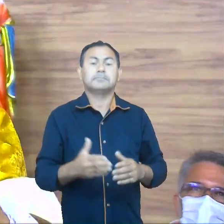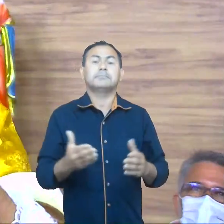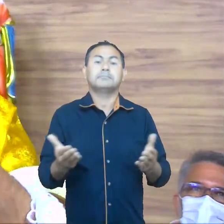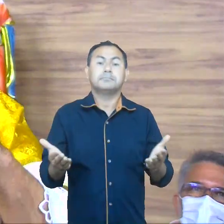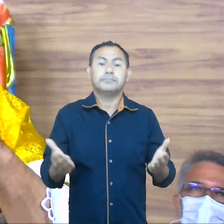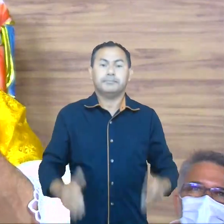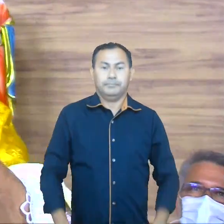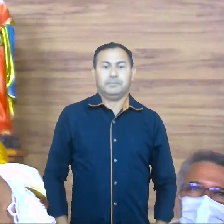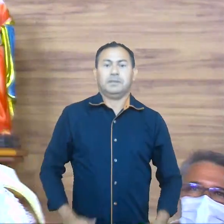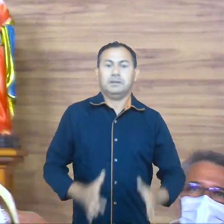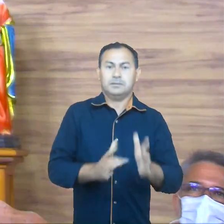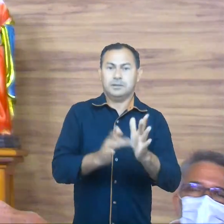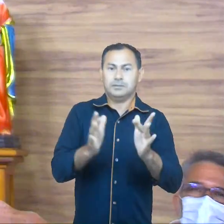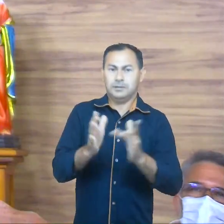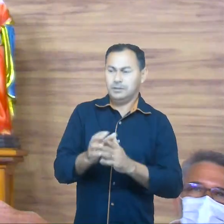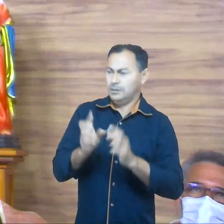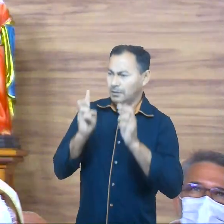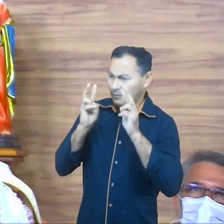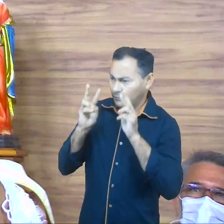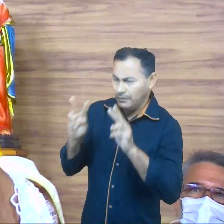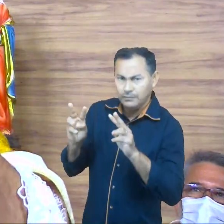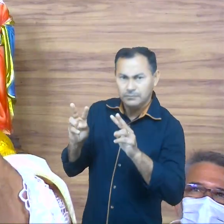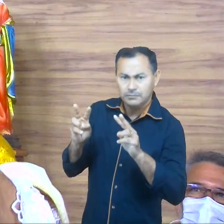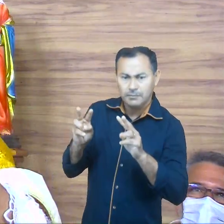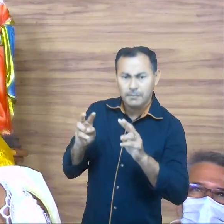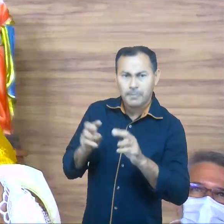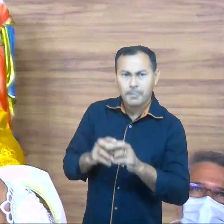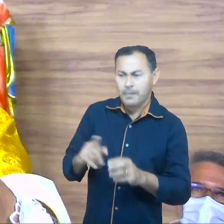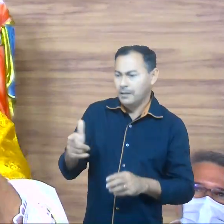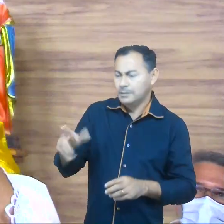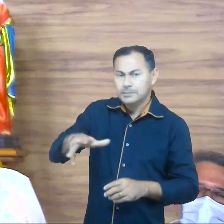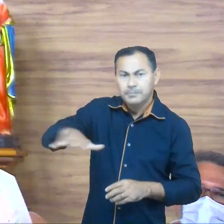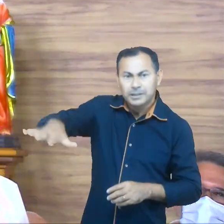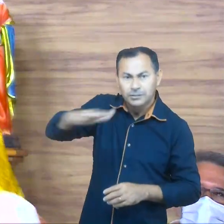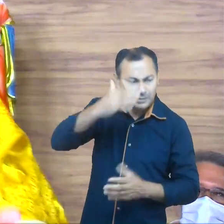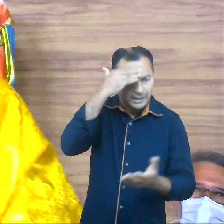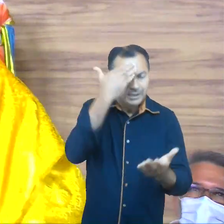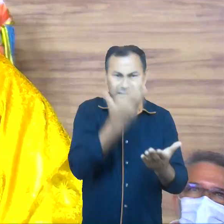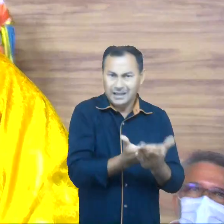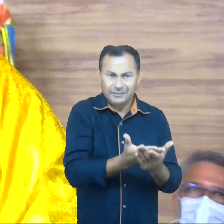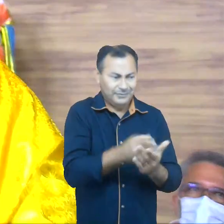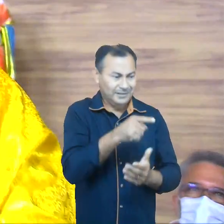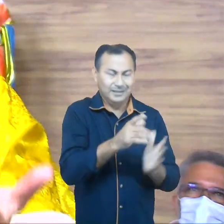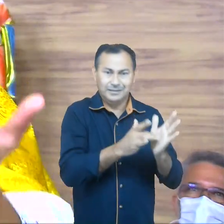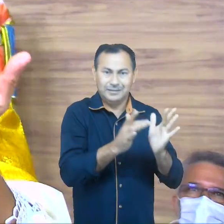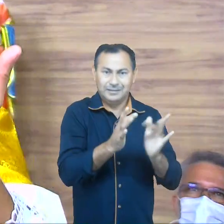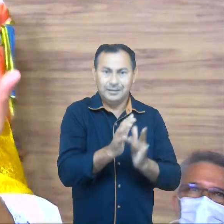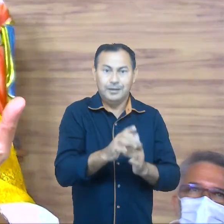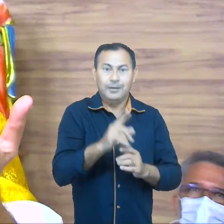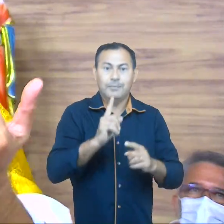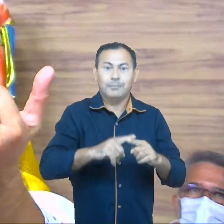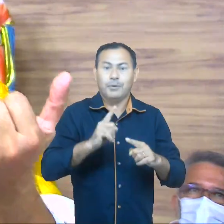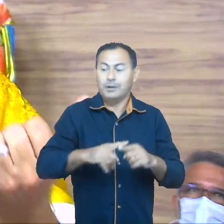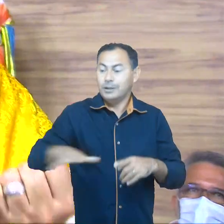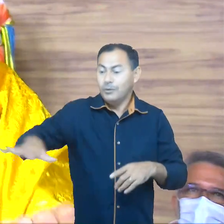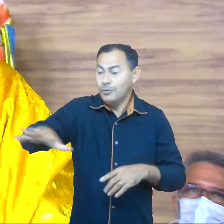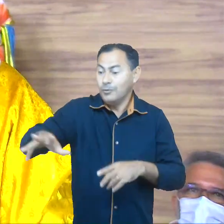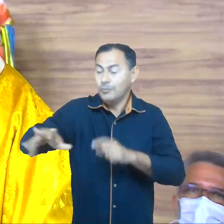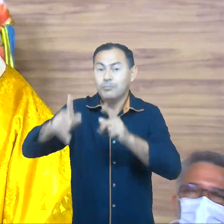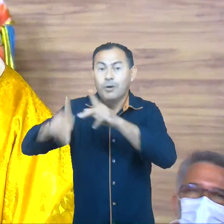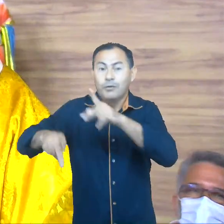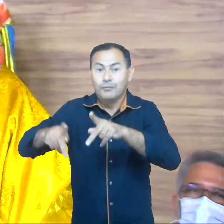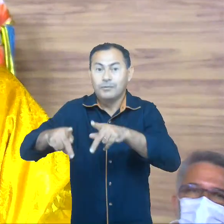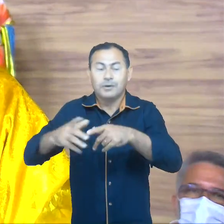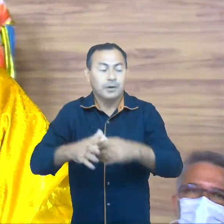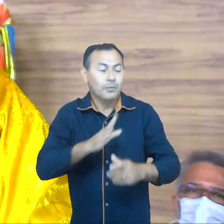Então Jesus viu que eles não tinham fé nele, porque eles conheciam